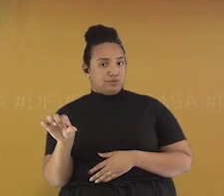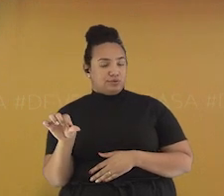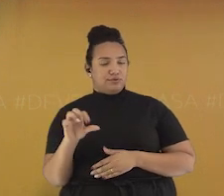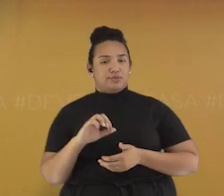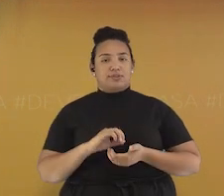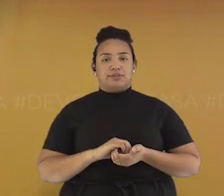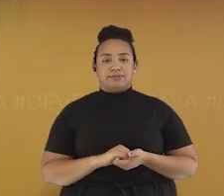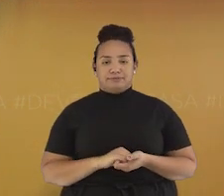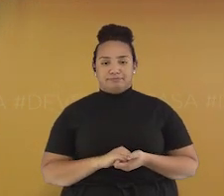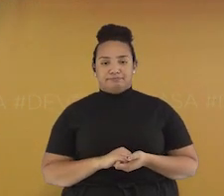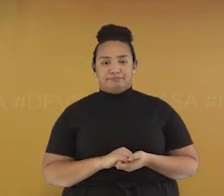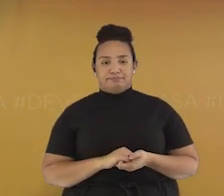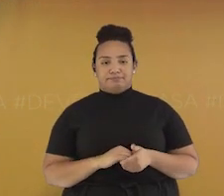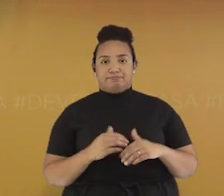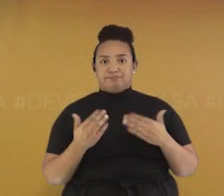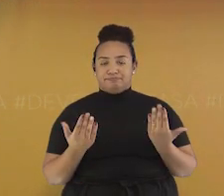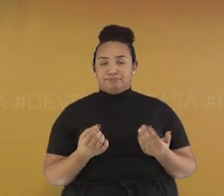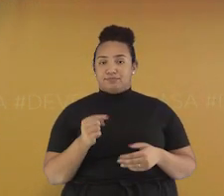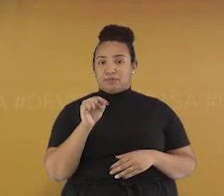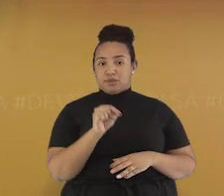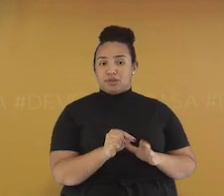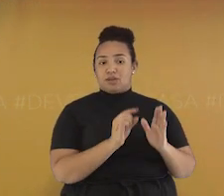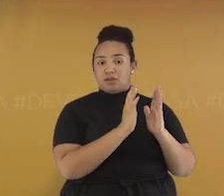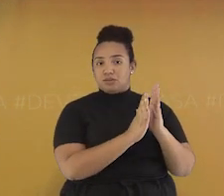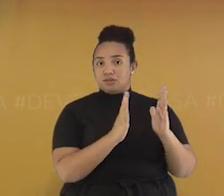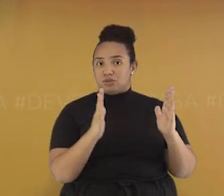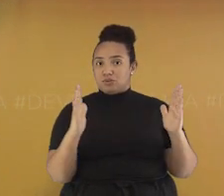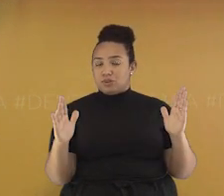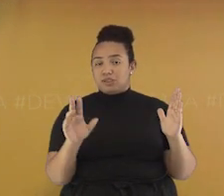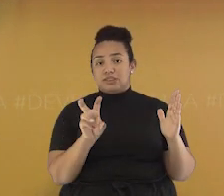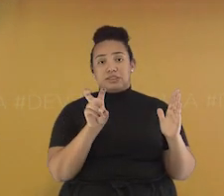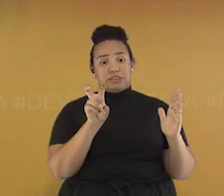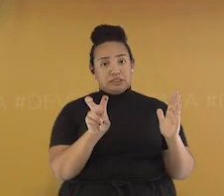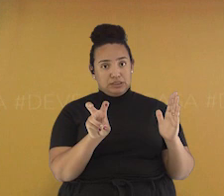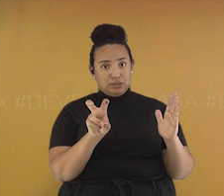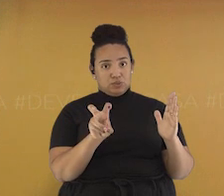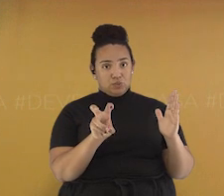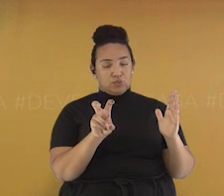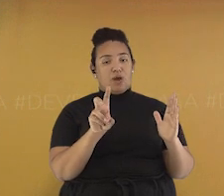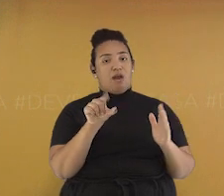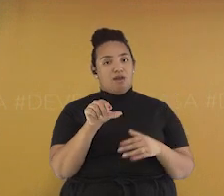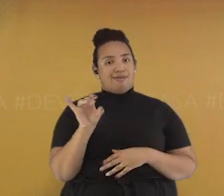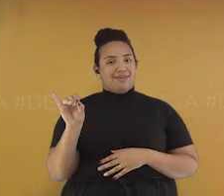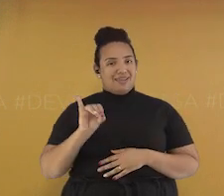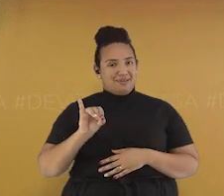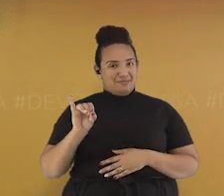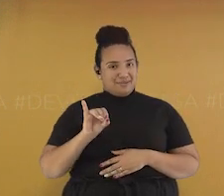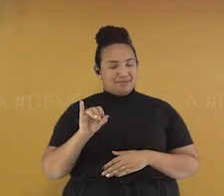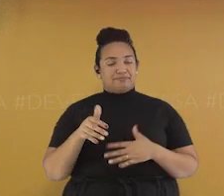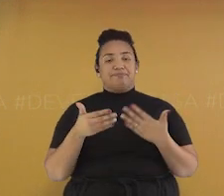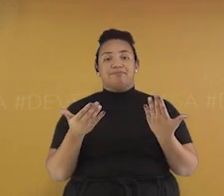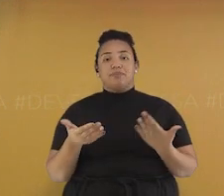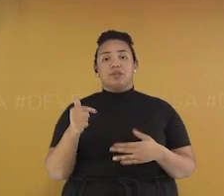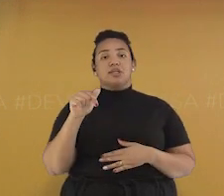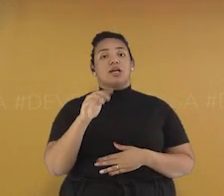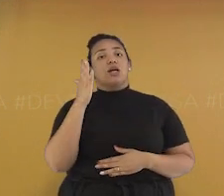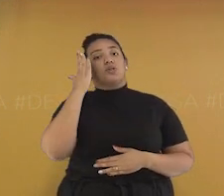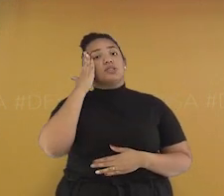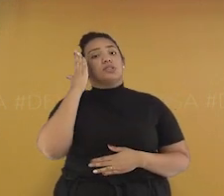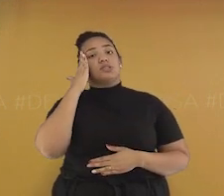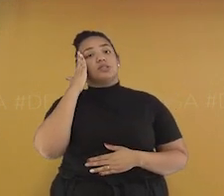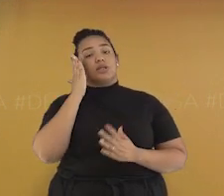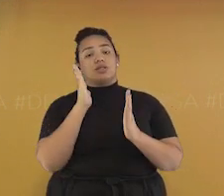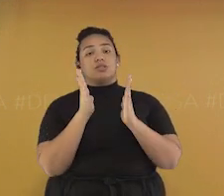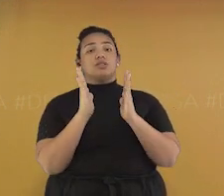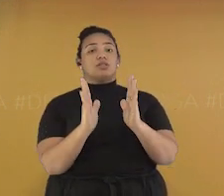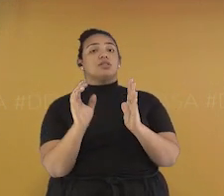fim o 29. Como a sequência tem 5 elementos, um valor ímpar, para saber